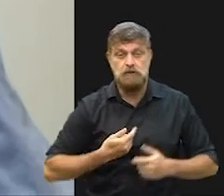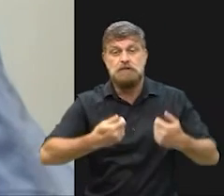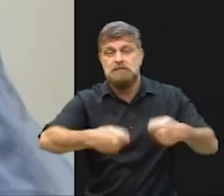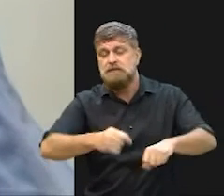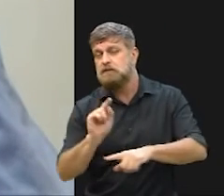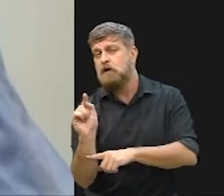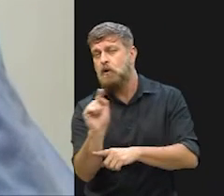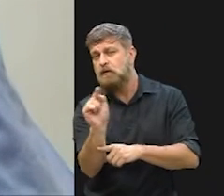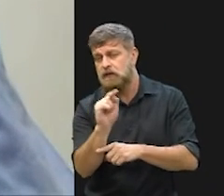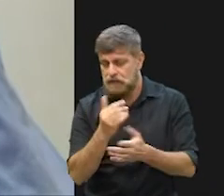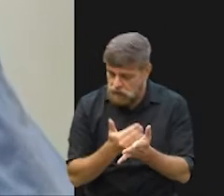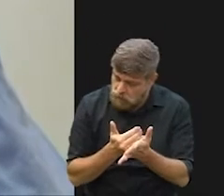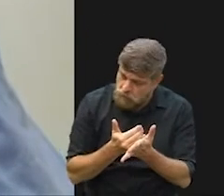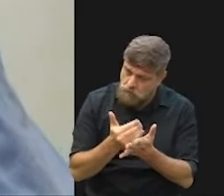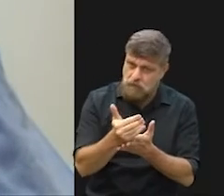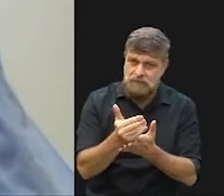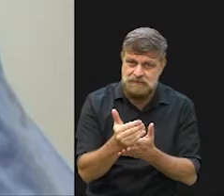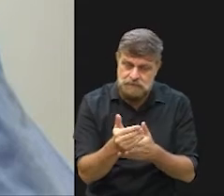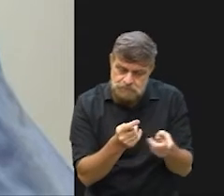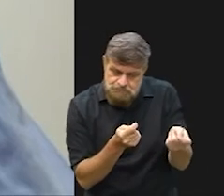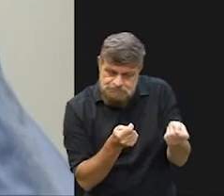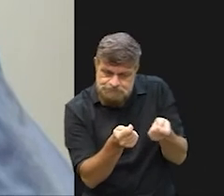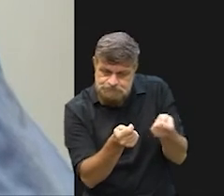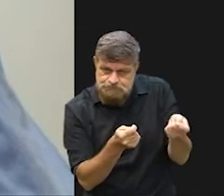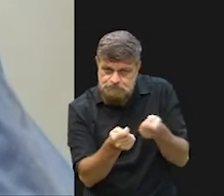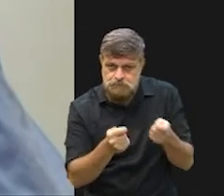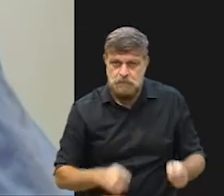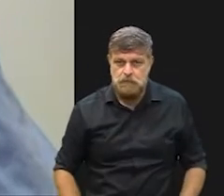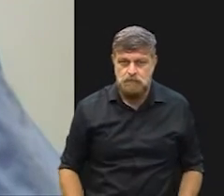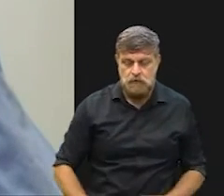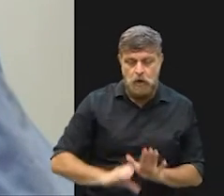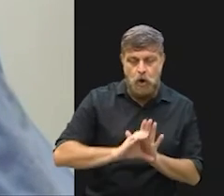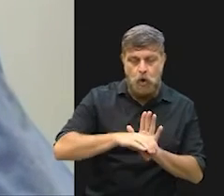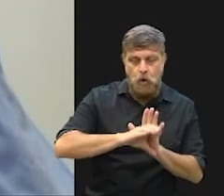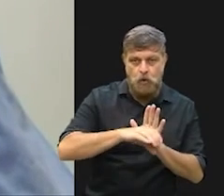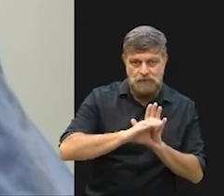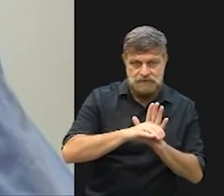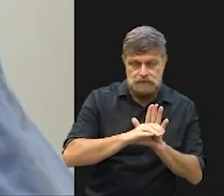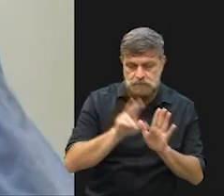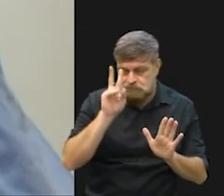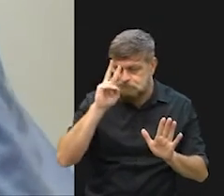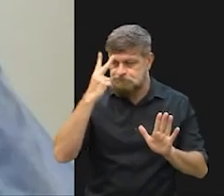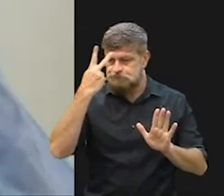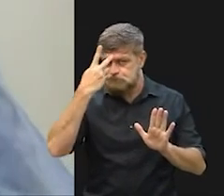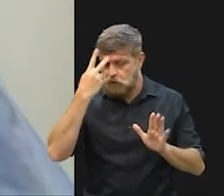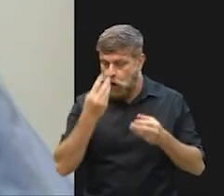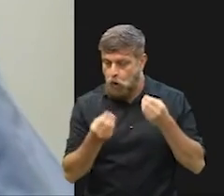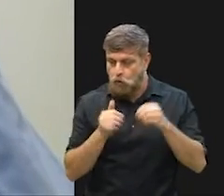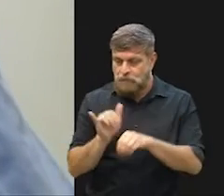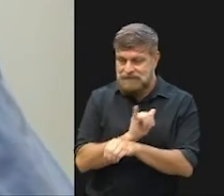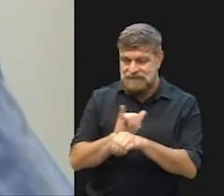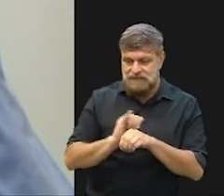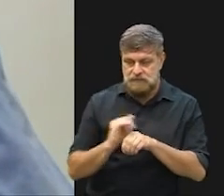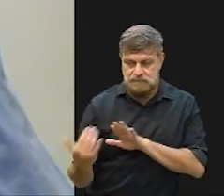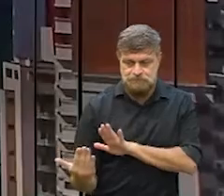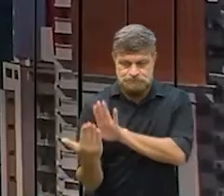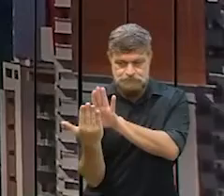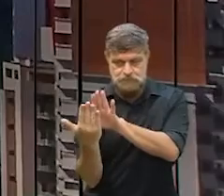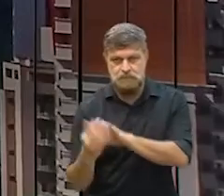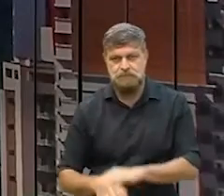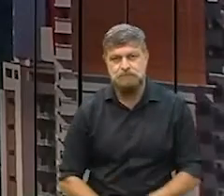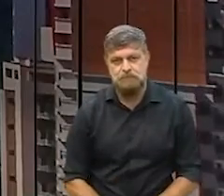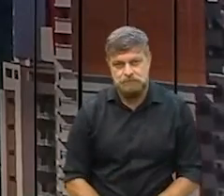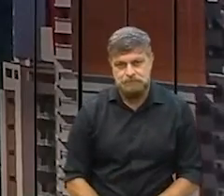precisa começar a rever esses conceitos e rever nossas ações nesse cenário, né?